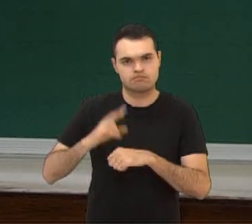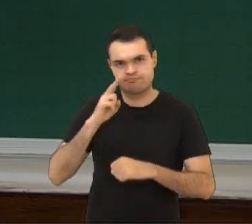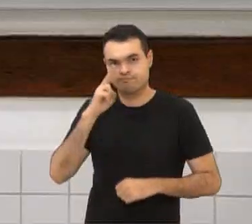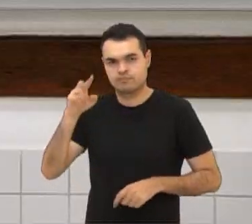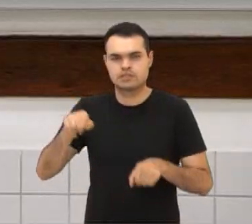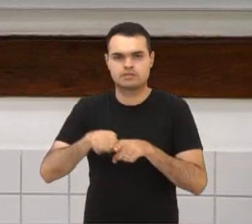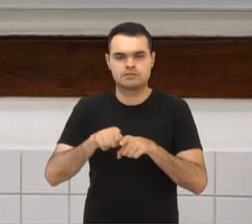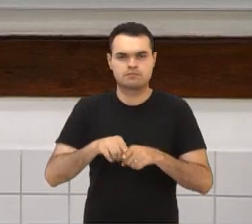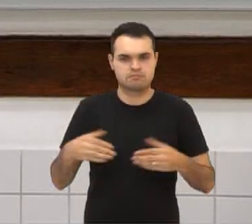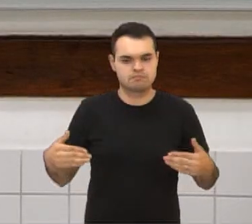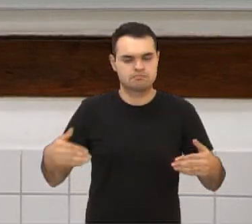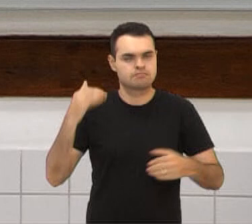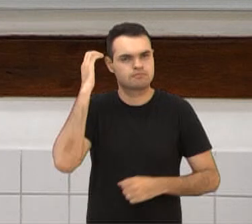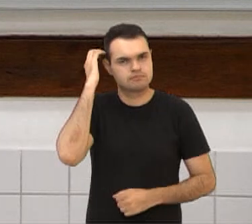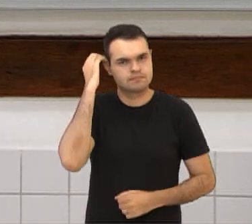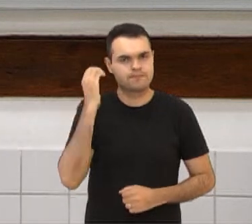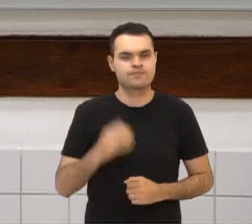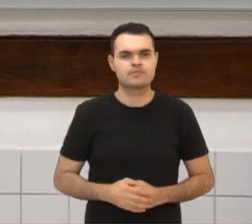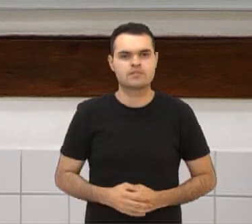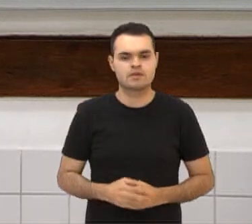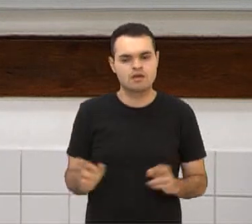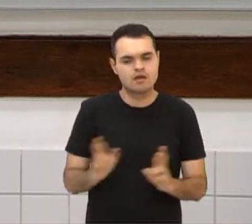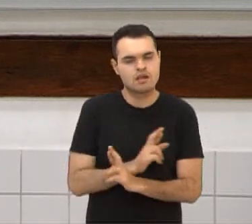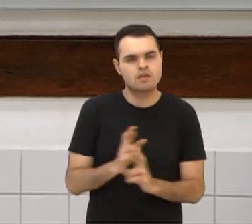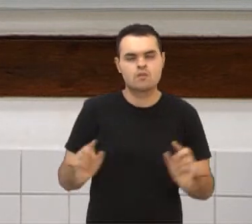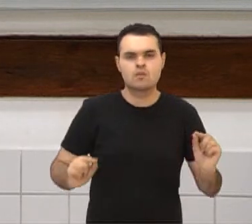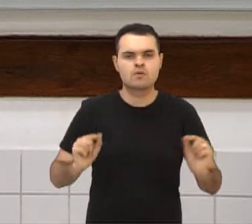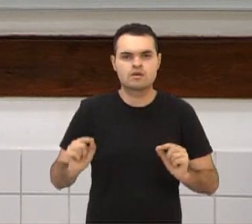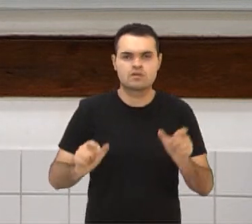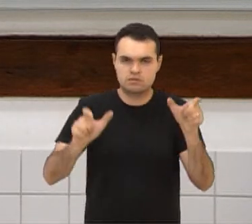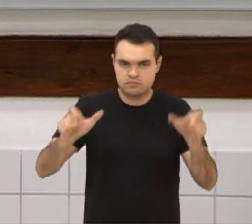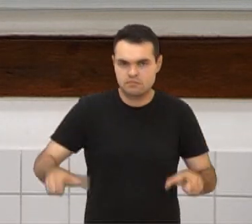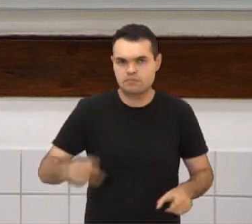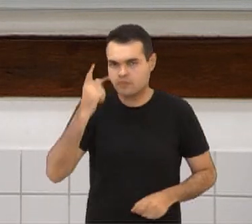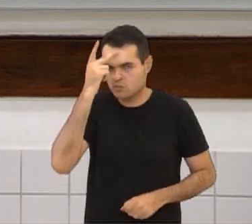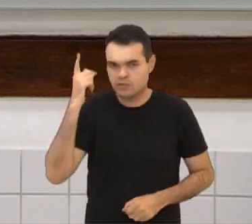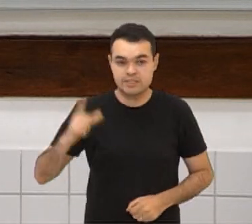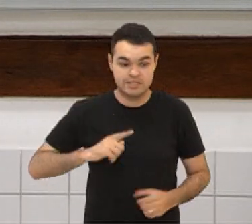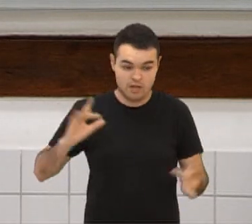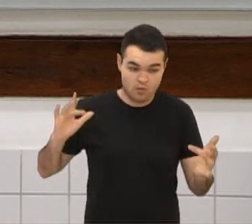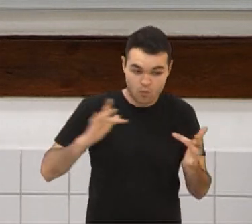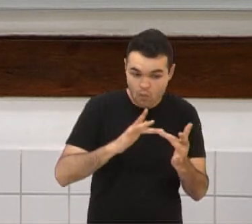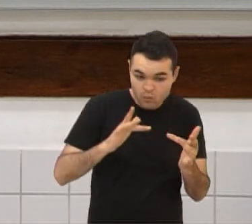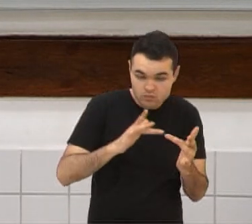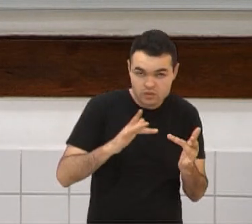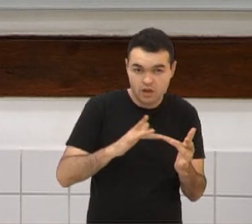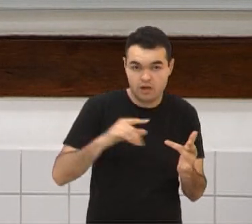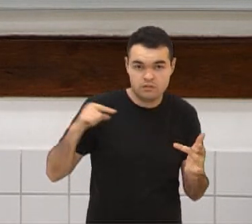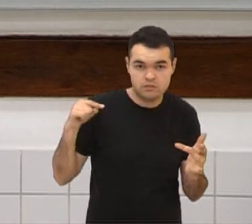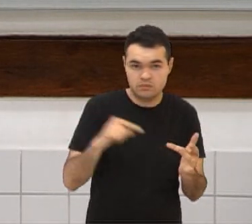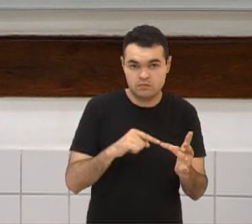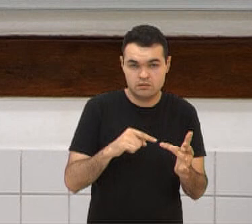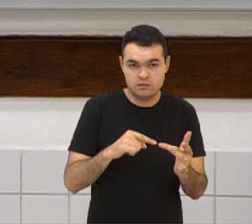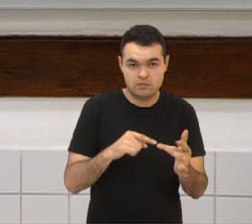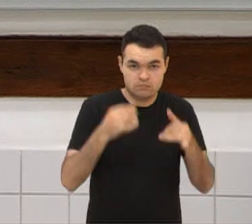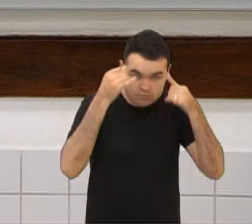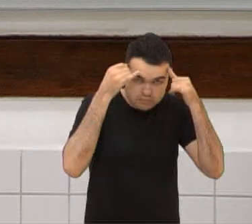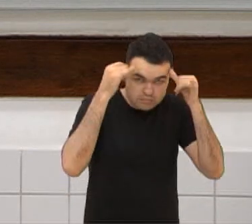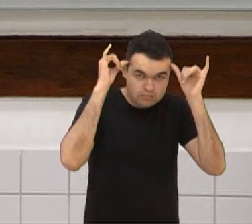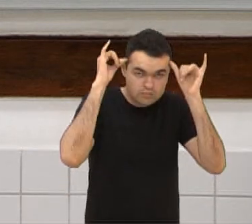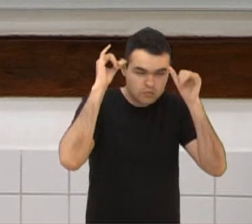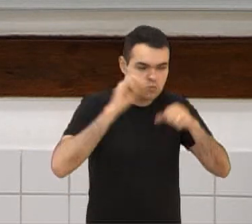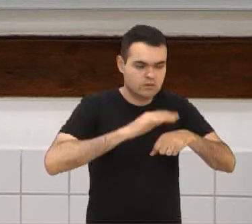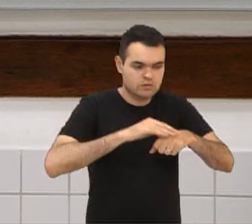A partir daí, ele começou então a relacionar isso, que as pessoas que tinham contato com os bovinos, com a